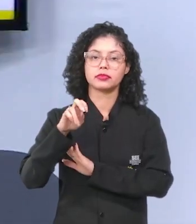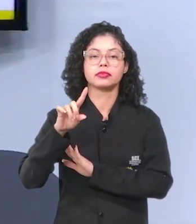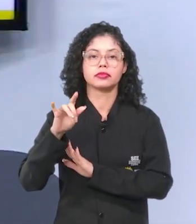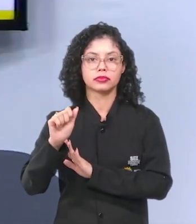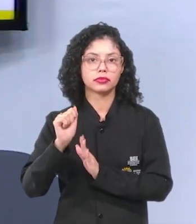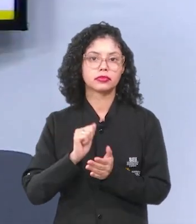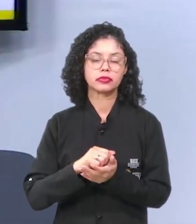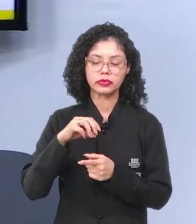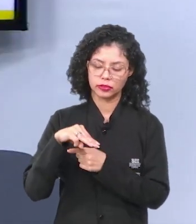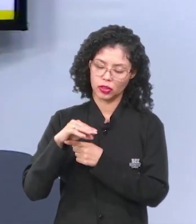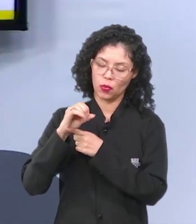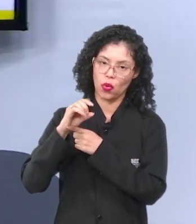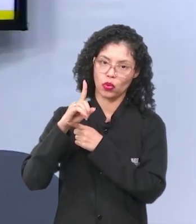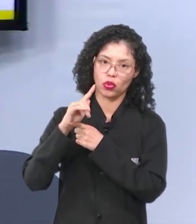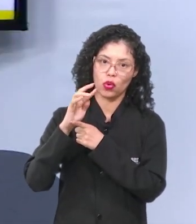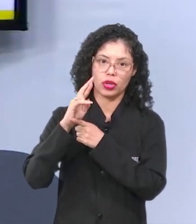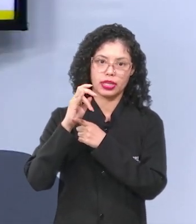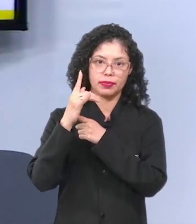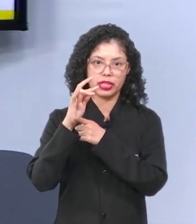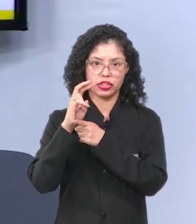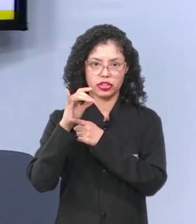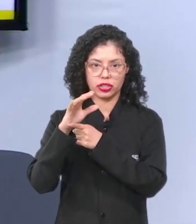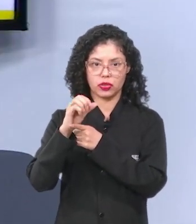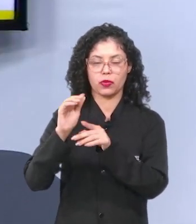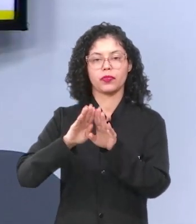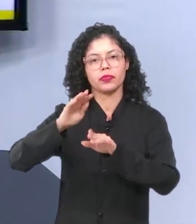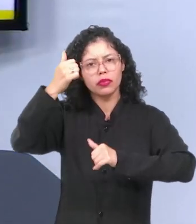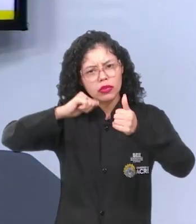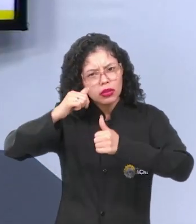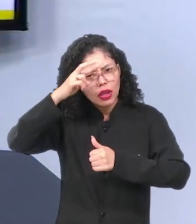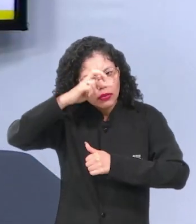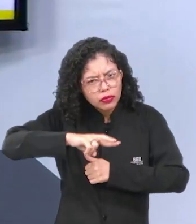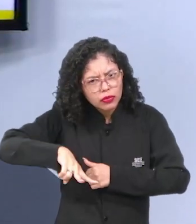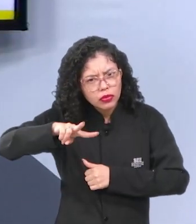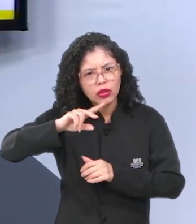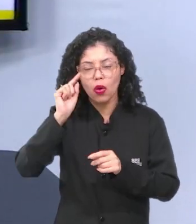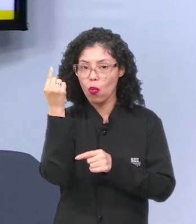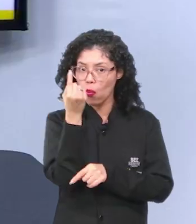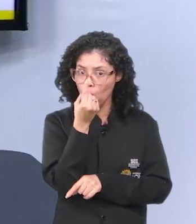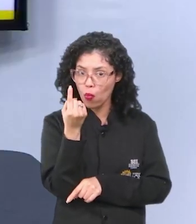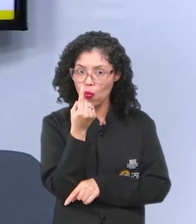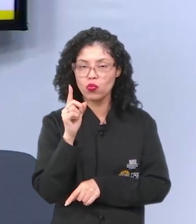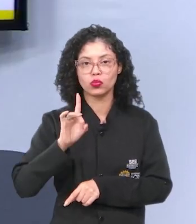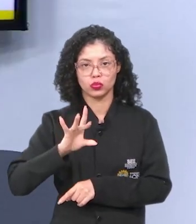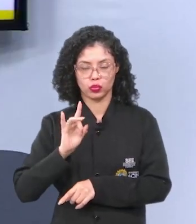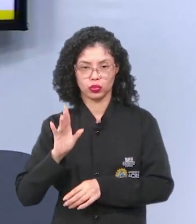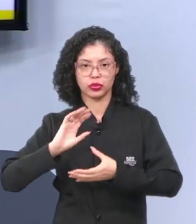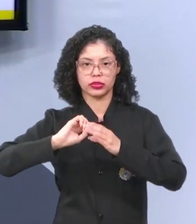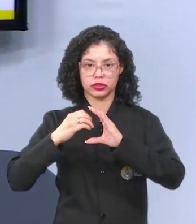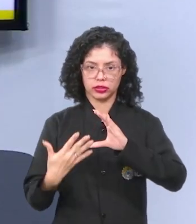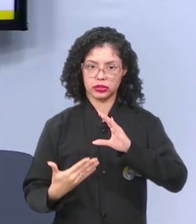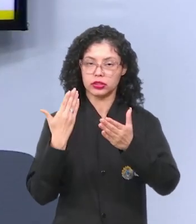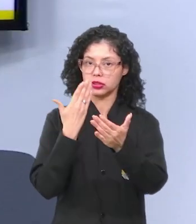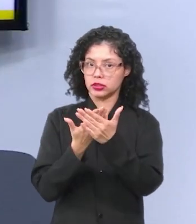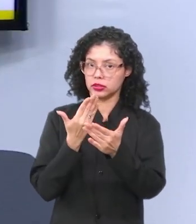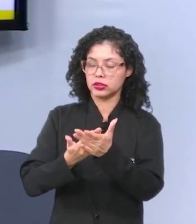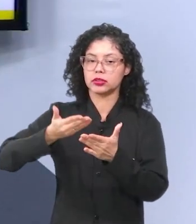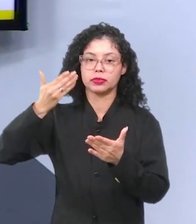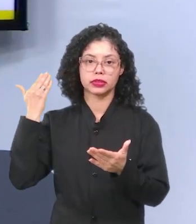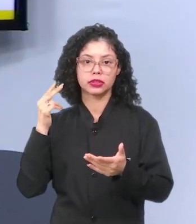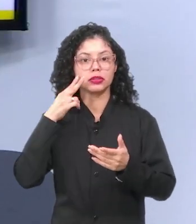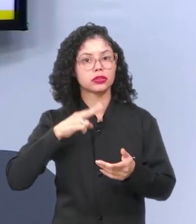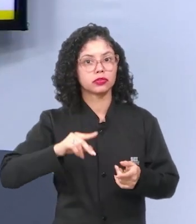fala monohibridismo, quer dizer que ele vai analisar uma característica só. Na aula passada a gente viu